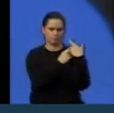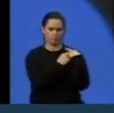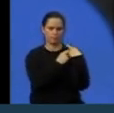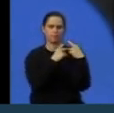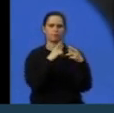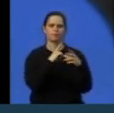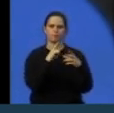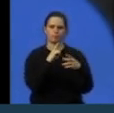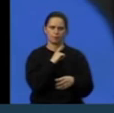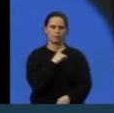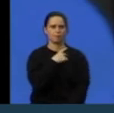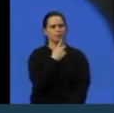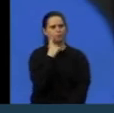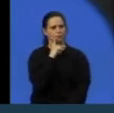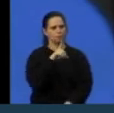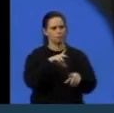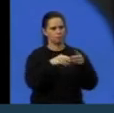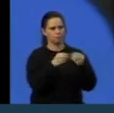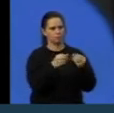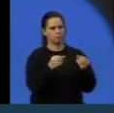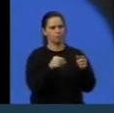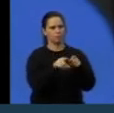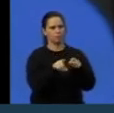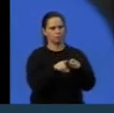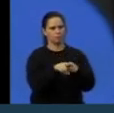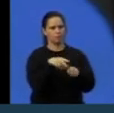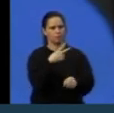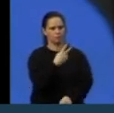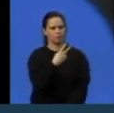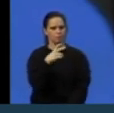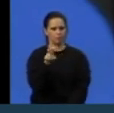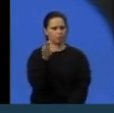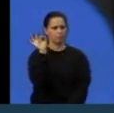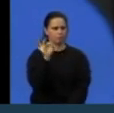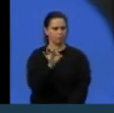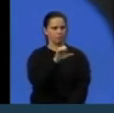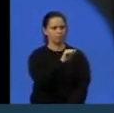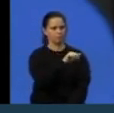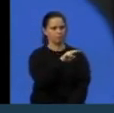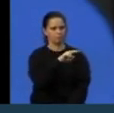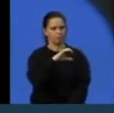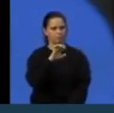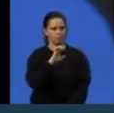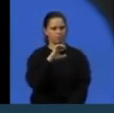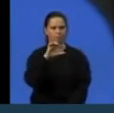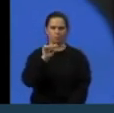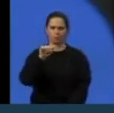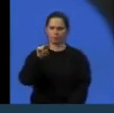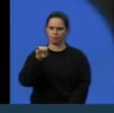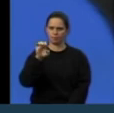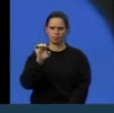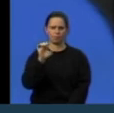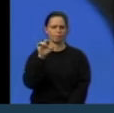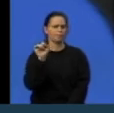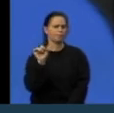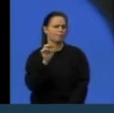de 25% dos casos de AVC, AVE, alternativa